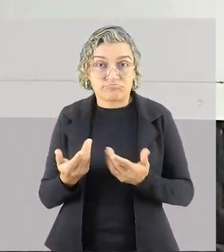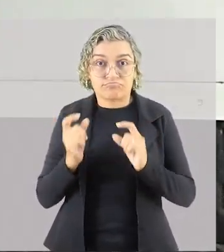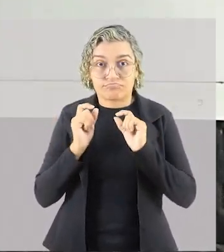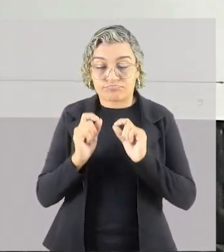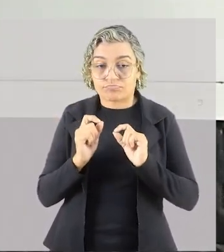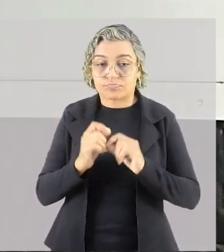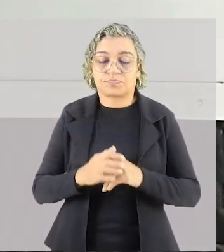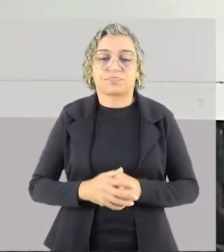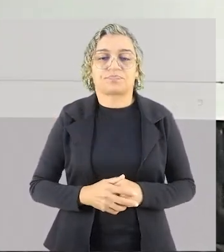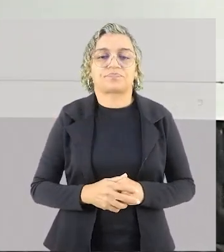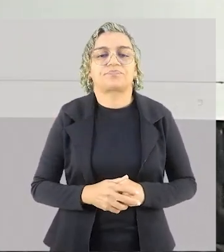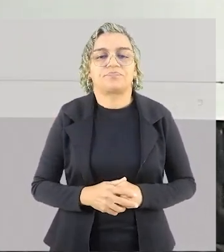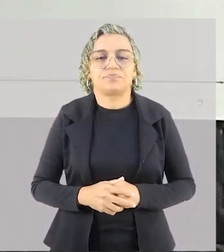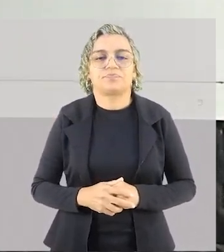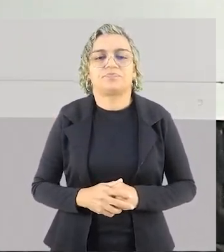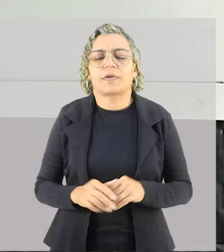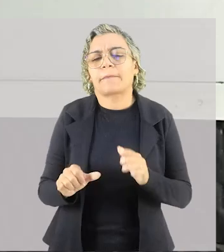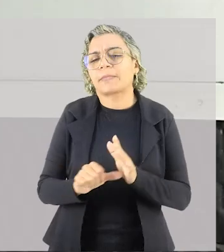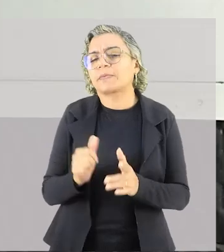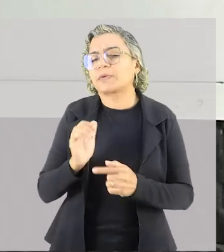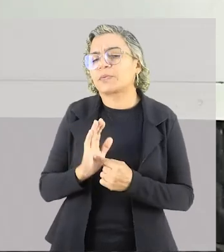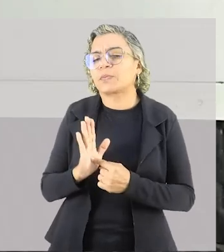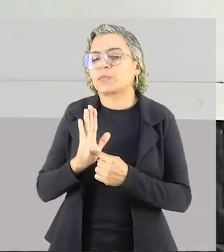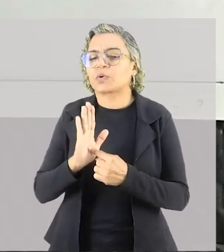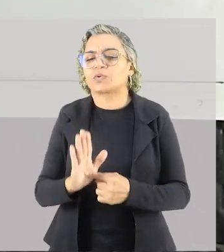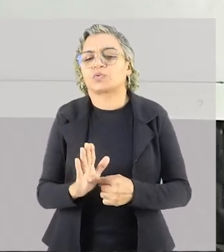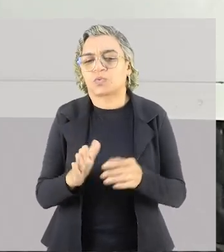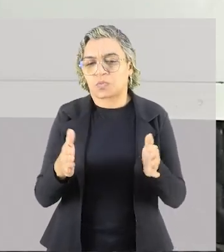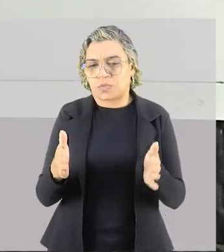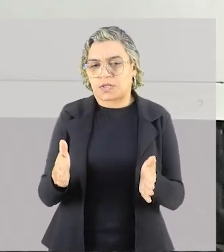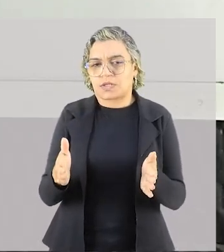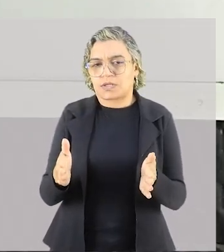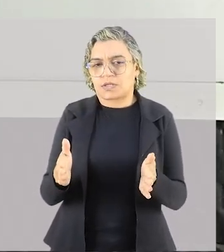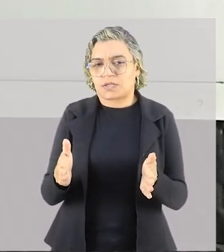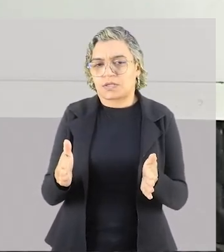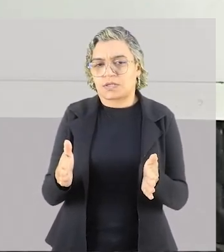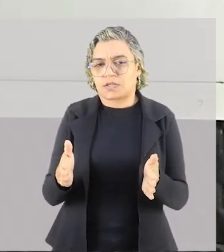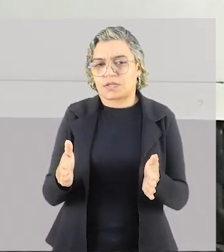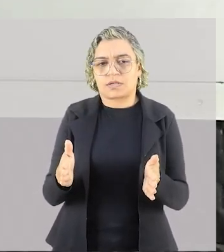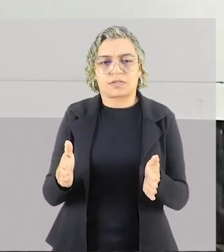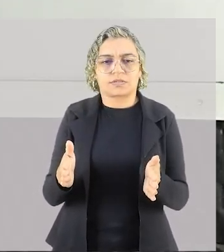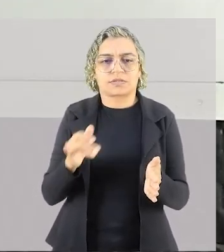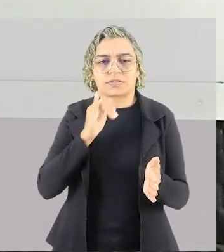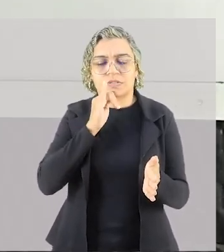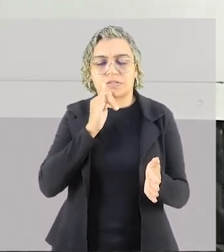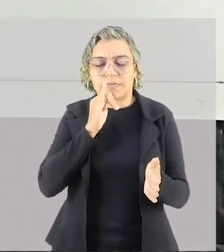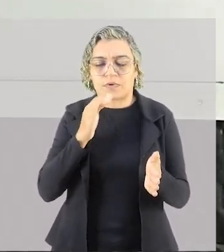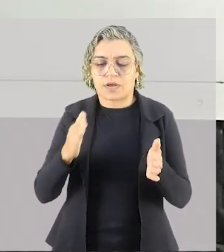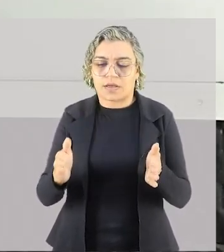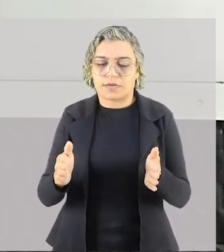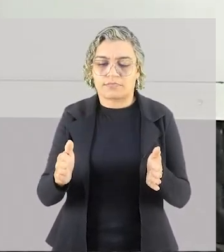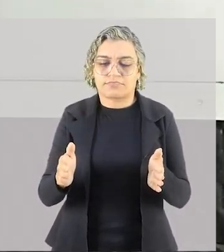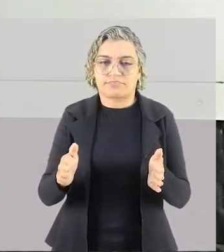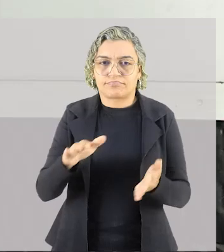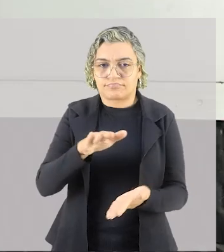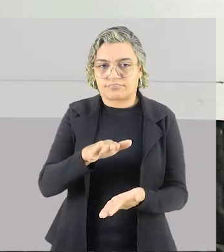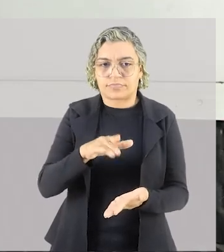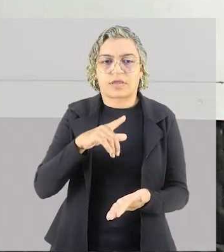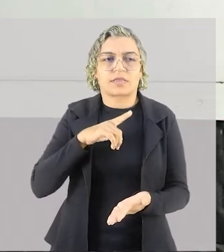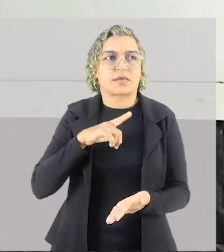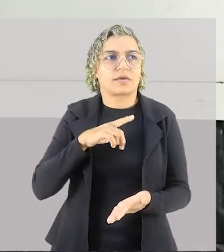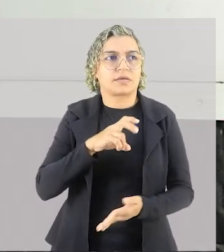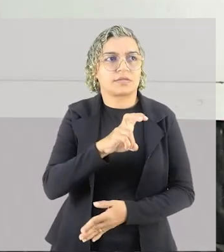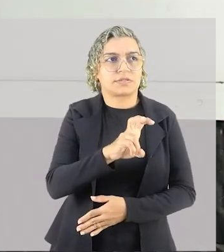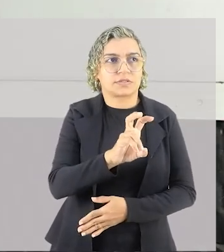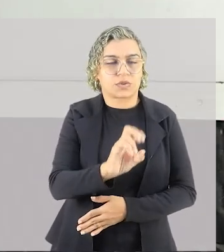figura, primeiro ele mostrou uma caixa, né, que tem 50 de 50 por 50, é um cubo, né? Onde ele tinha